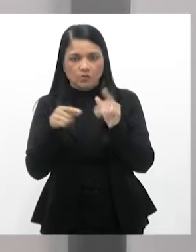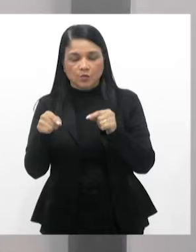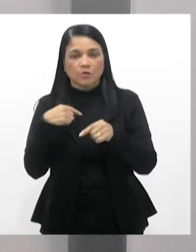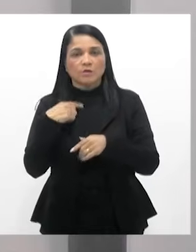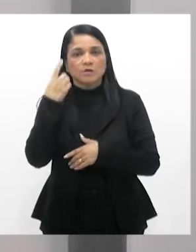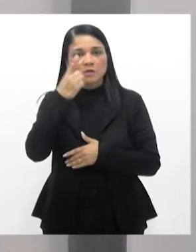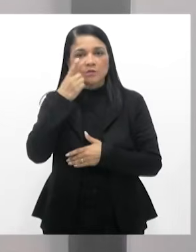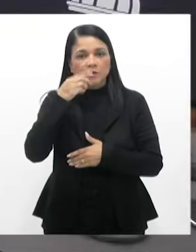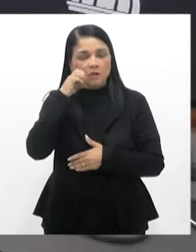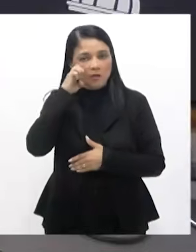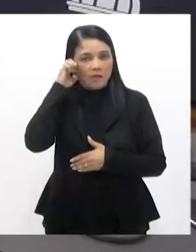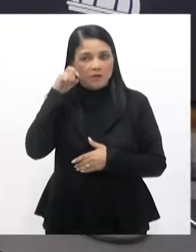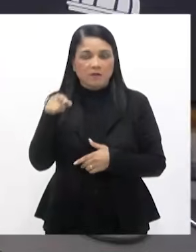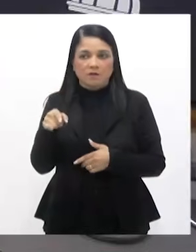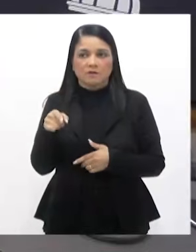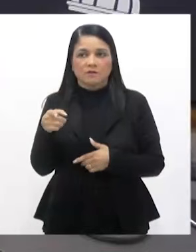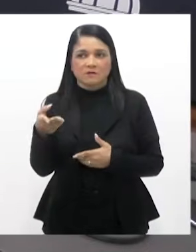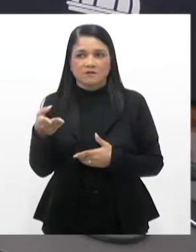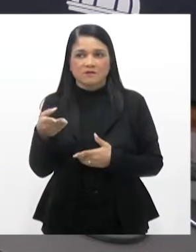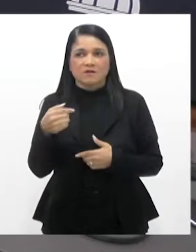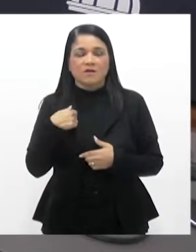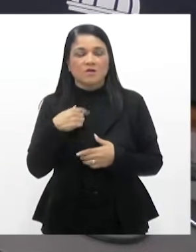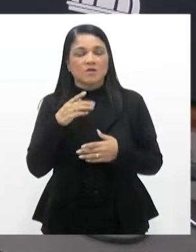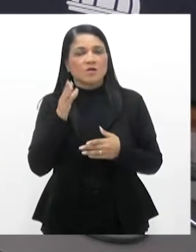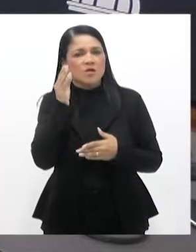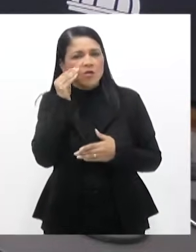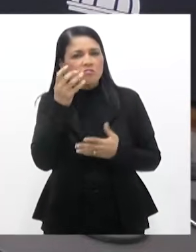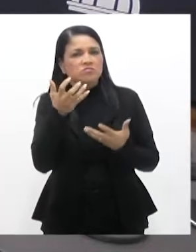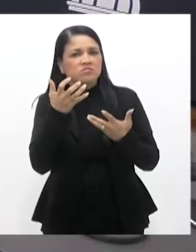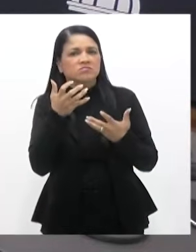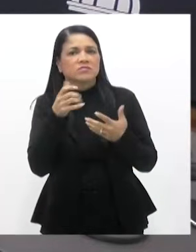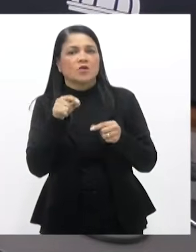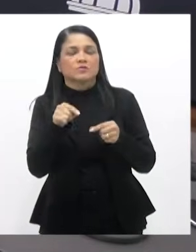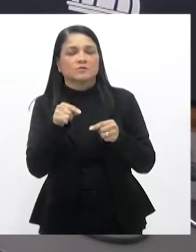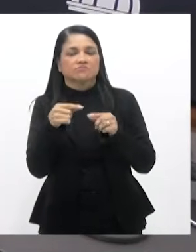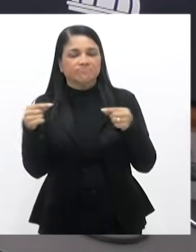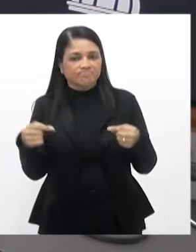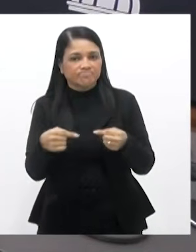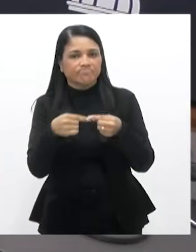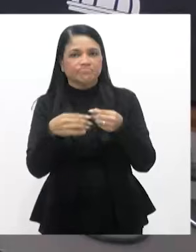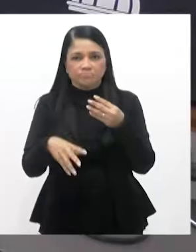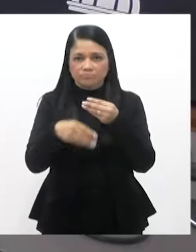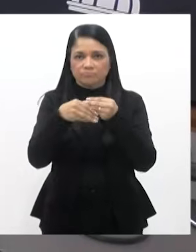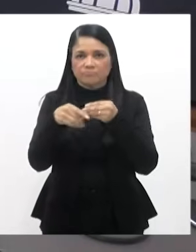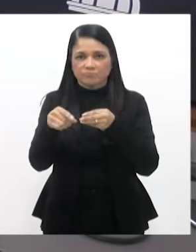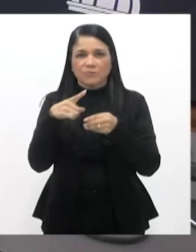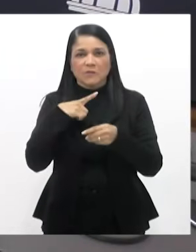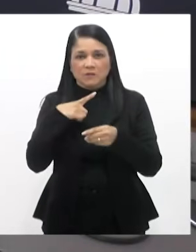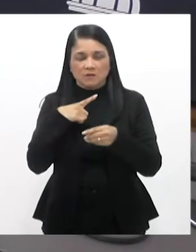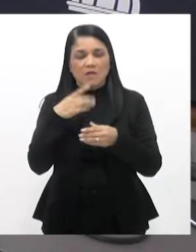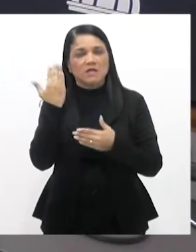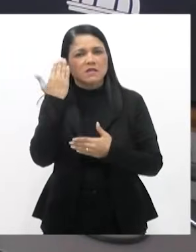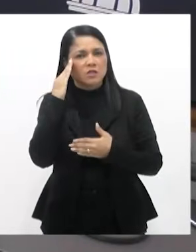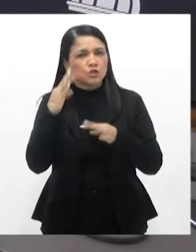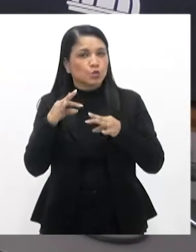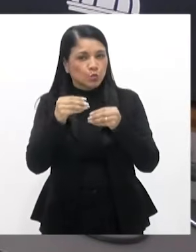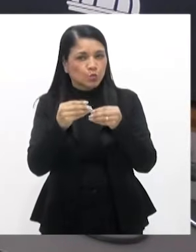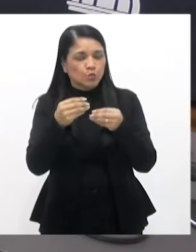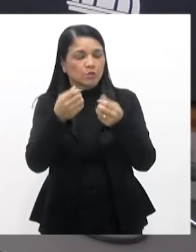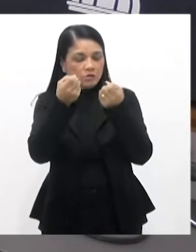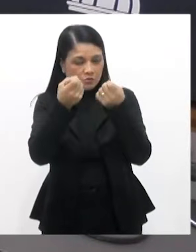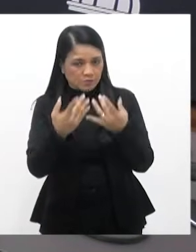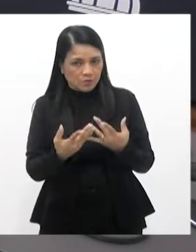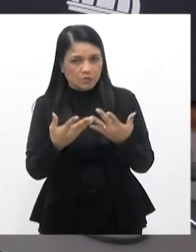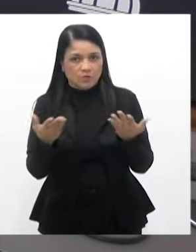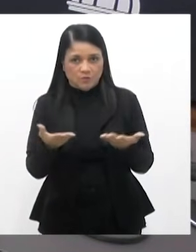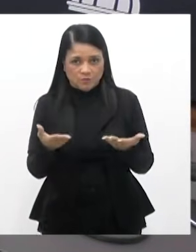Élica Takimoto? Presidente, eu queria só fazer uma observação. Ainda que tenha compreendido tudo que foi colocado